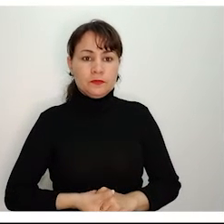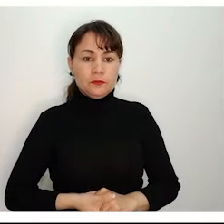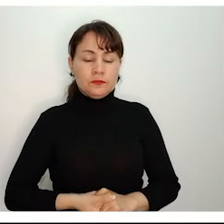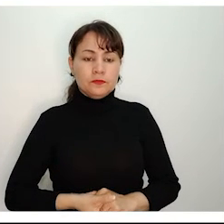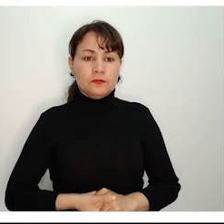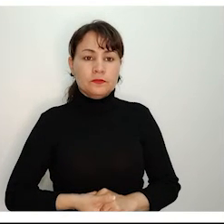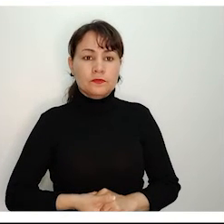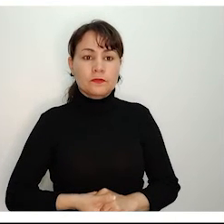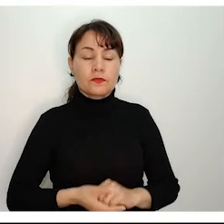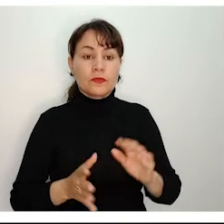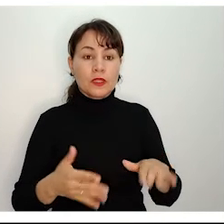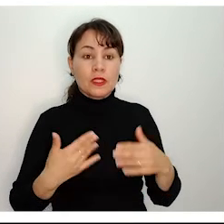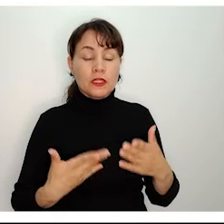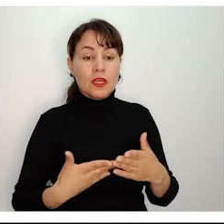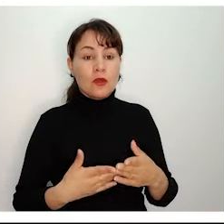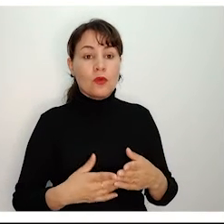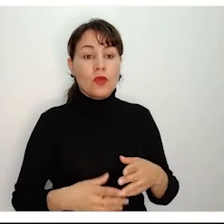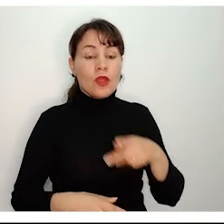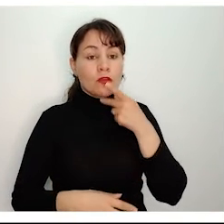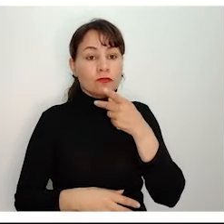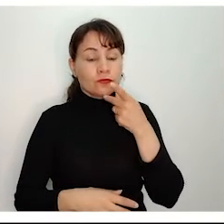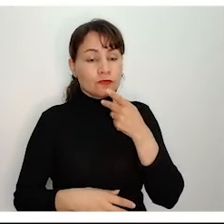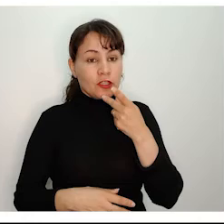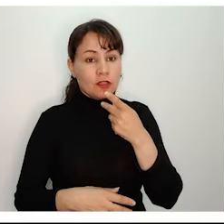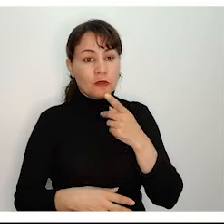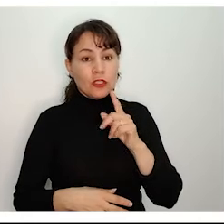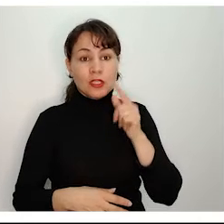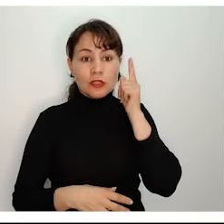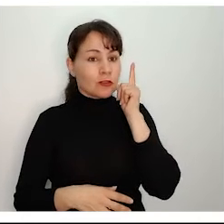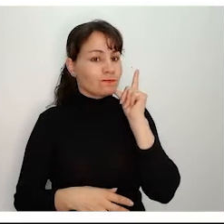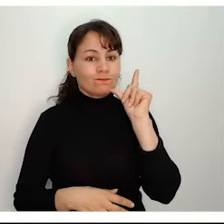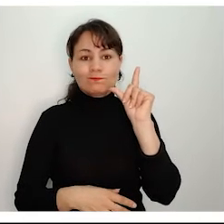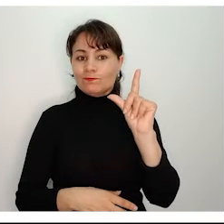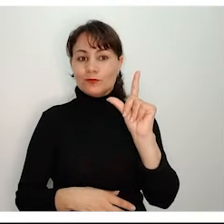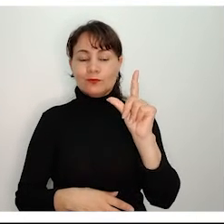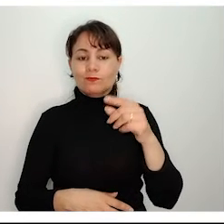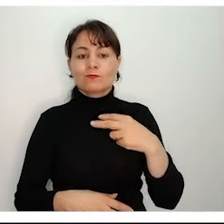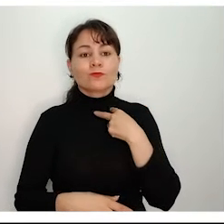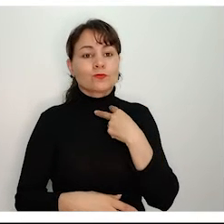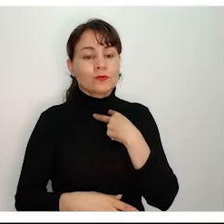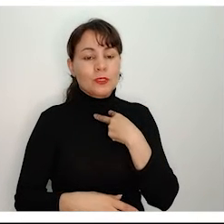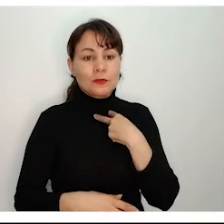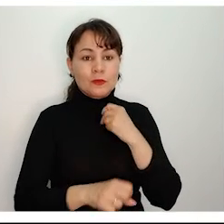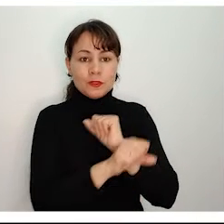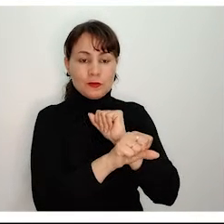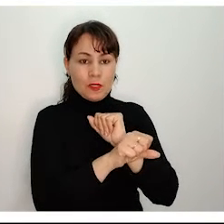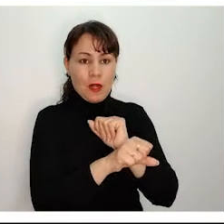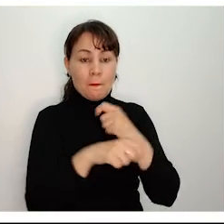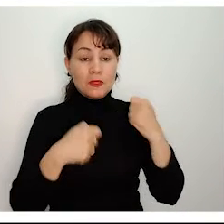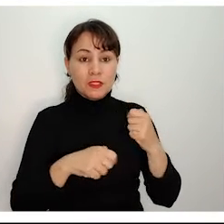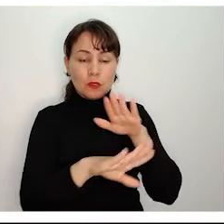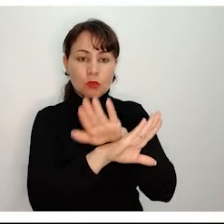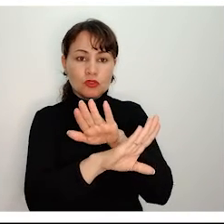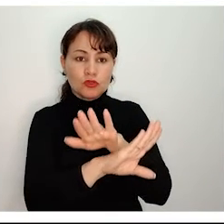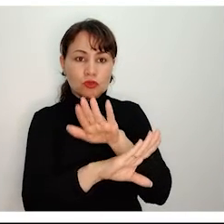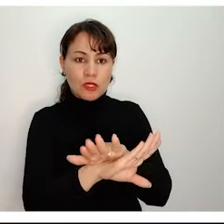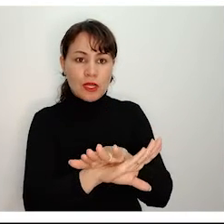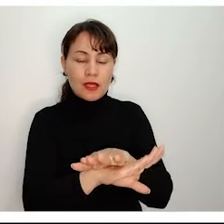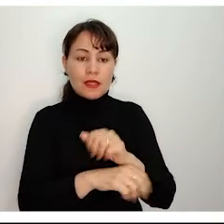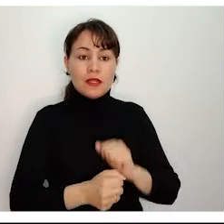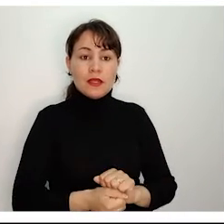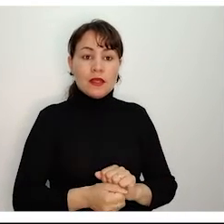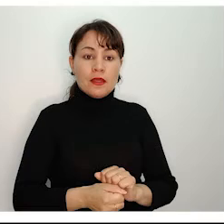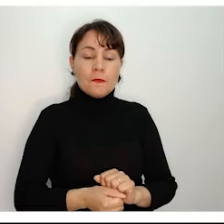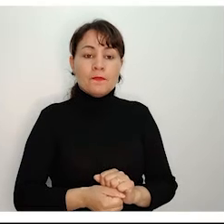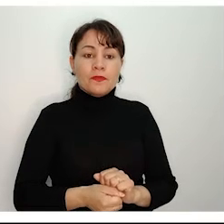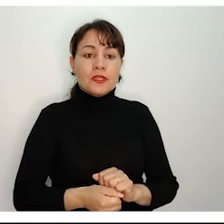estimulada. Então, eu costumo dizer que nós não podemos esperar, nós precisamos